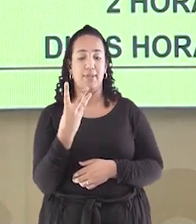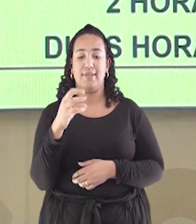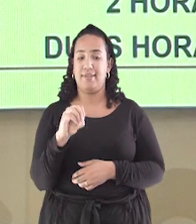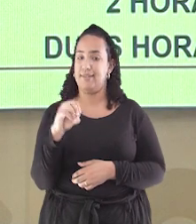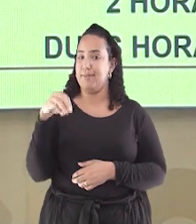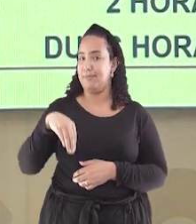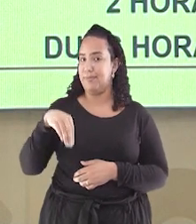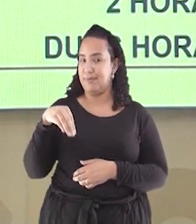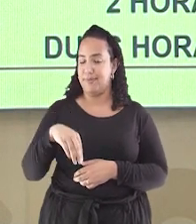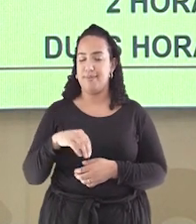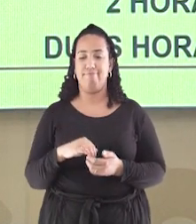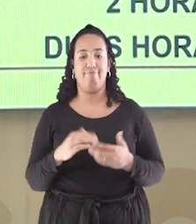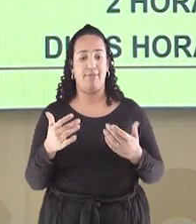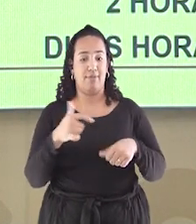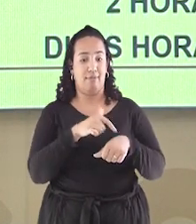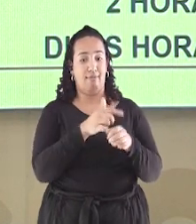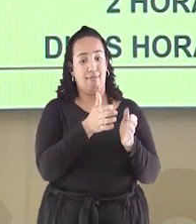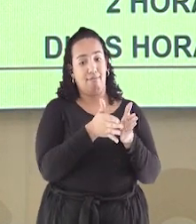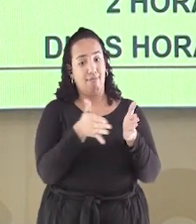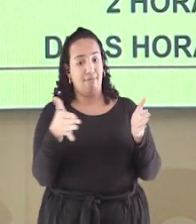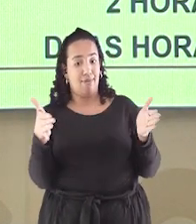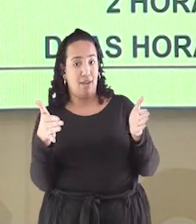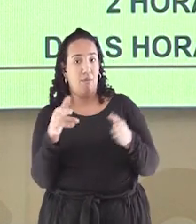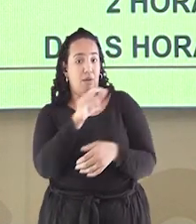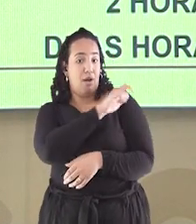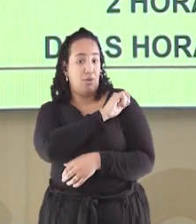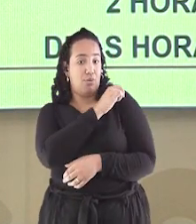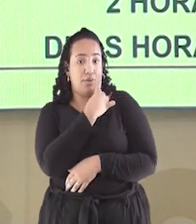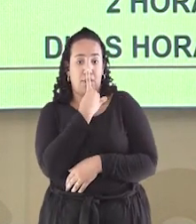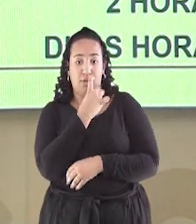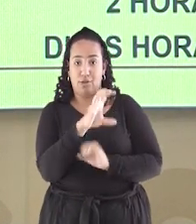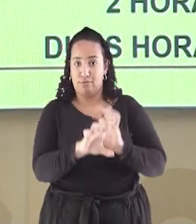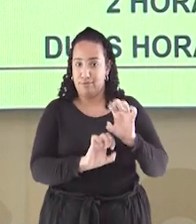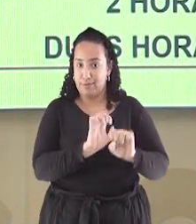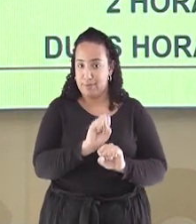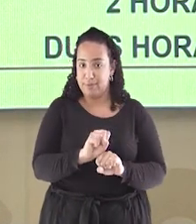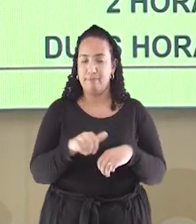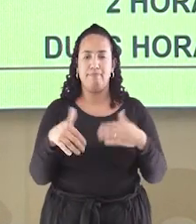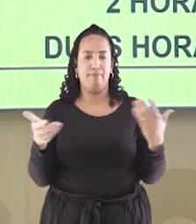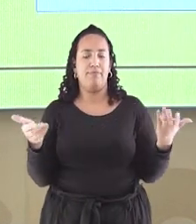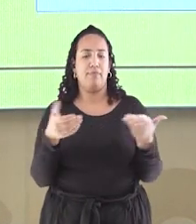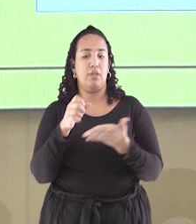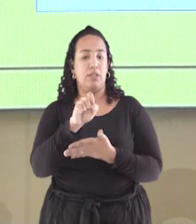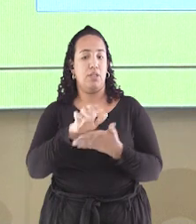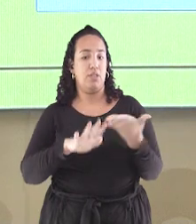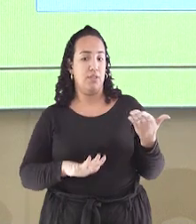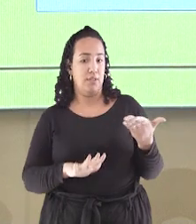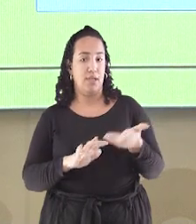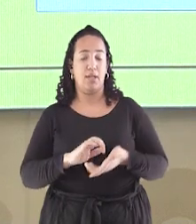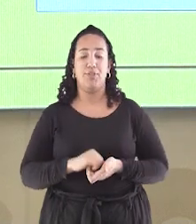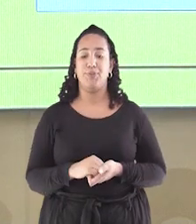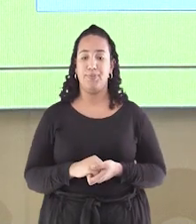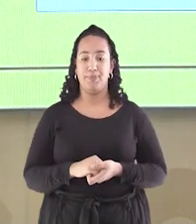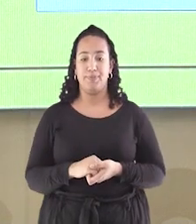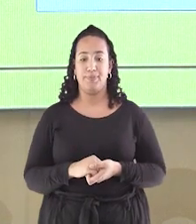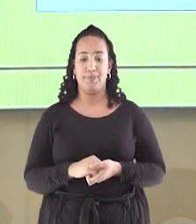minutos. Essa foi a duração, o tempo que eles gastaram recolhendo lixo. Vamos fazer mais uma atividade?